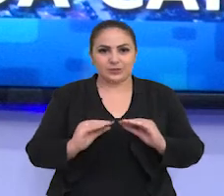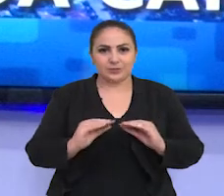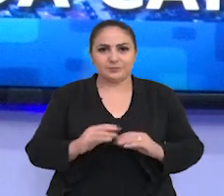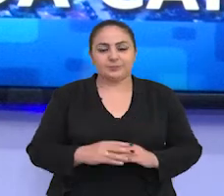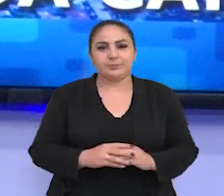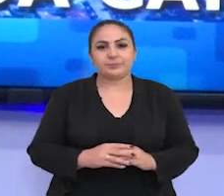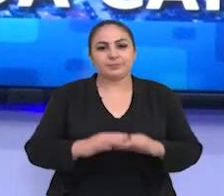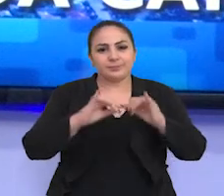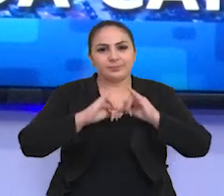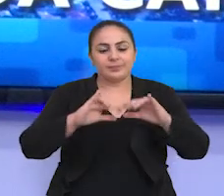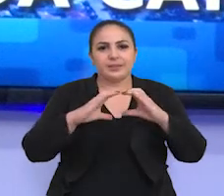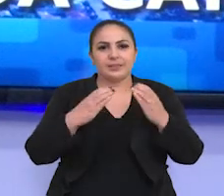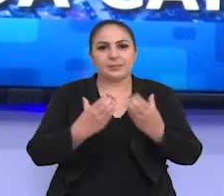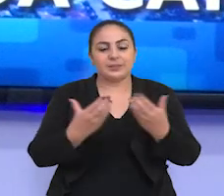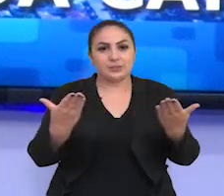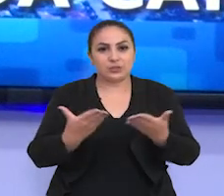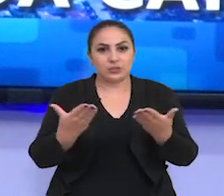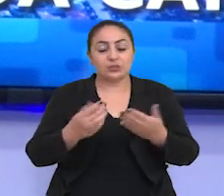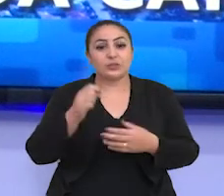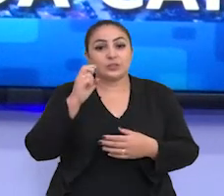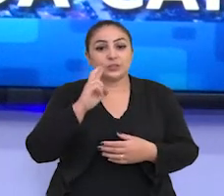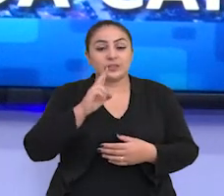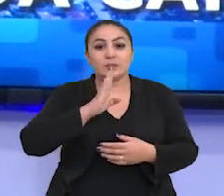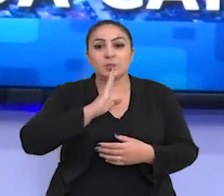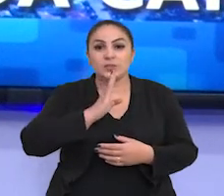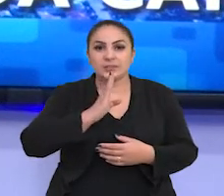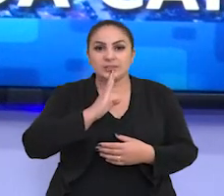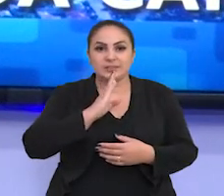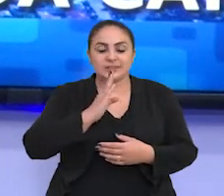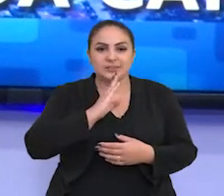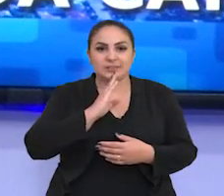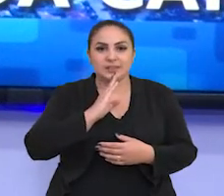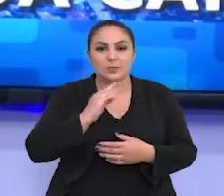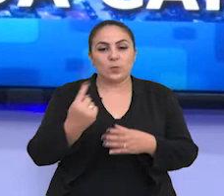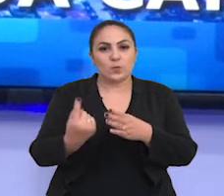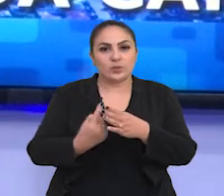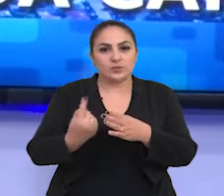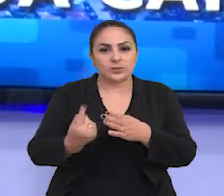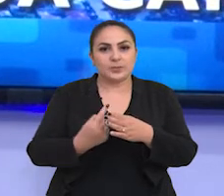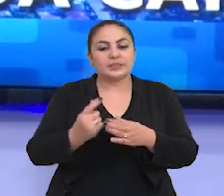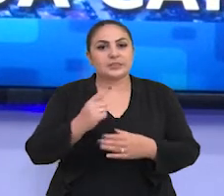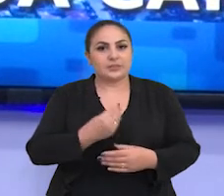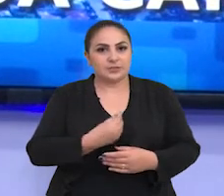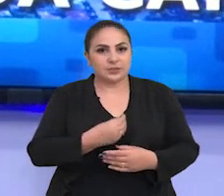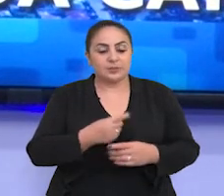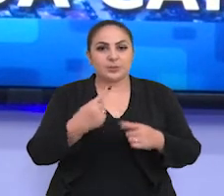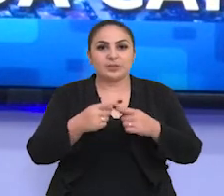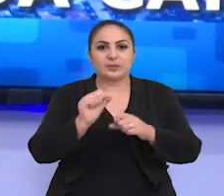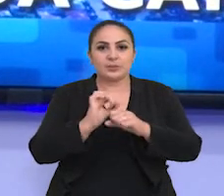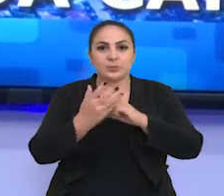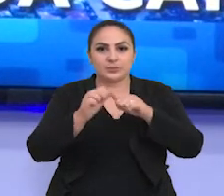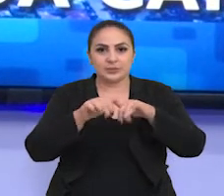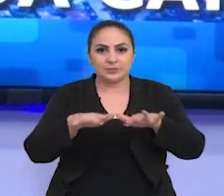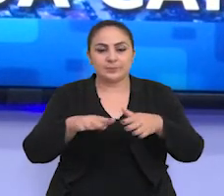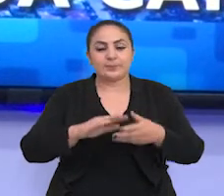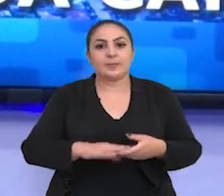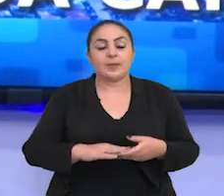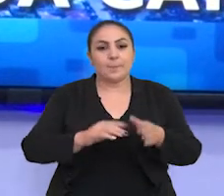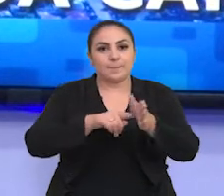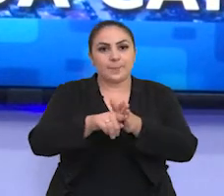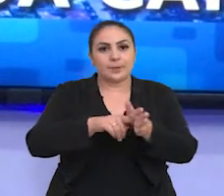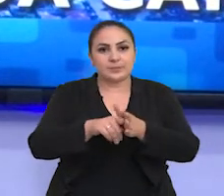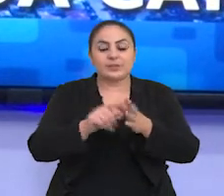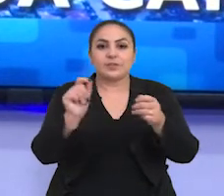Boa noite. No Jornal da Câmara de hoje, você vai conhecer os efeitos do isolamento imposto pela pandemia.